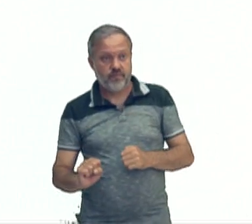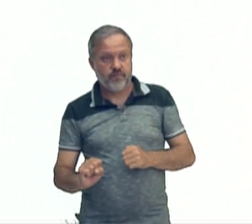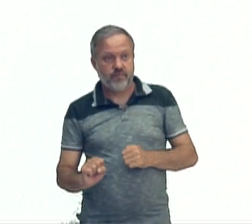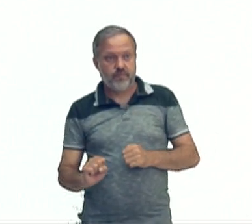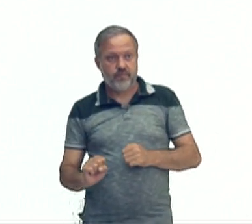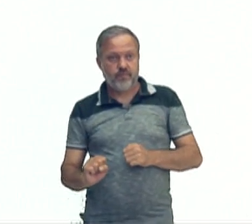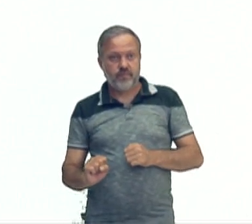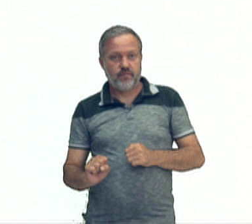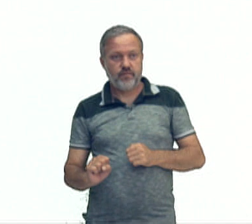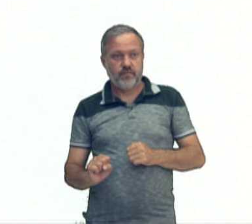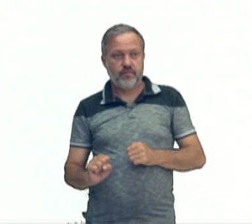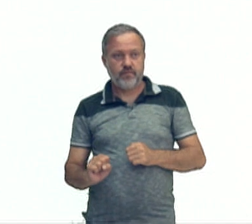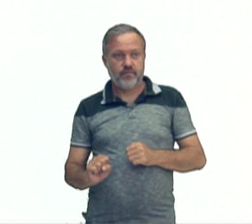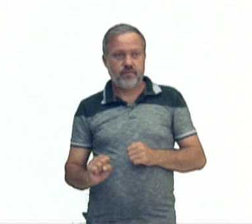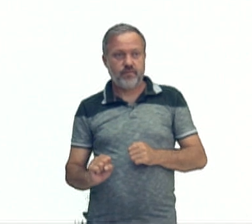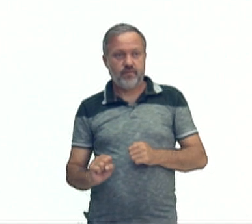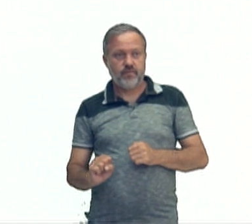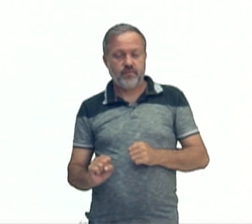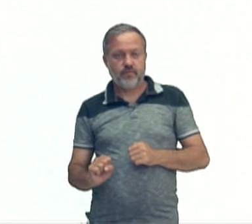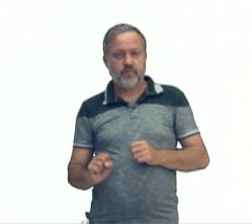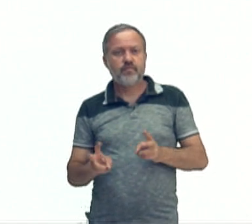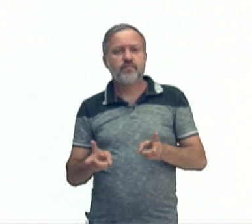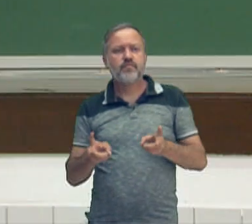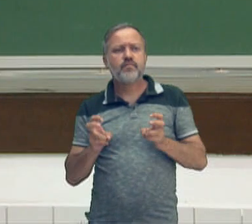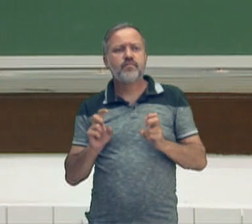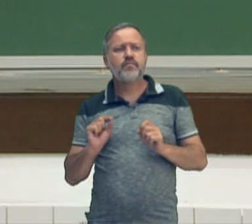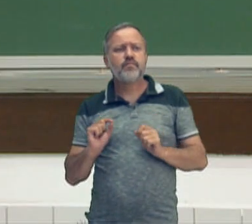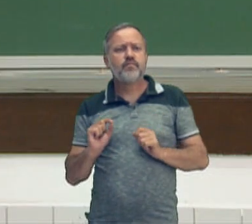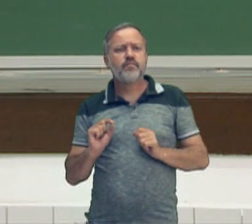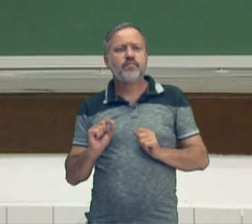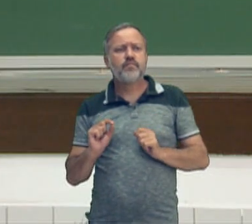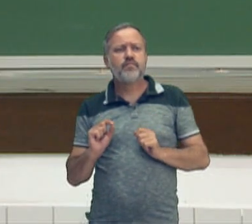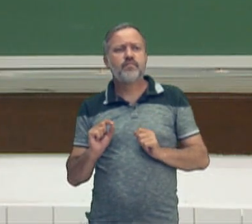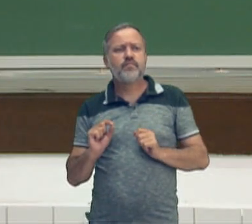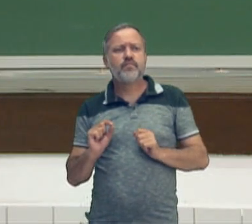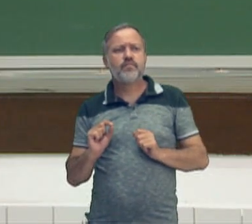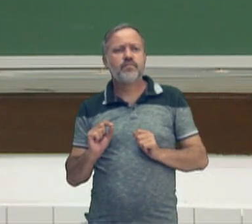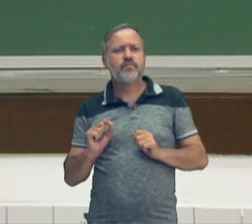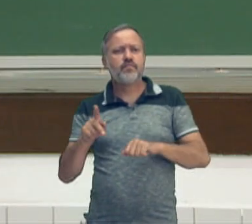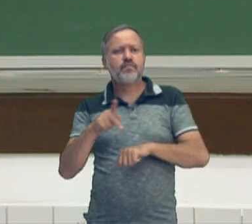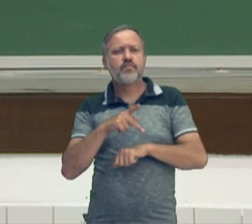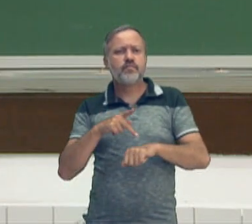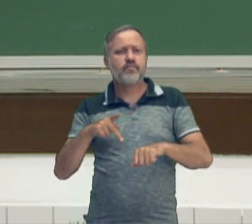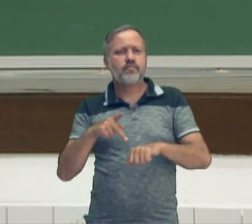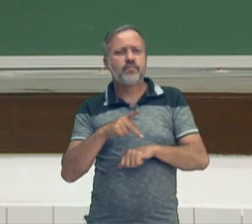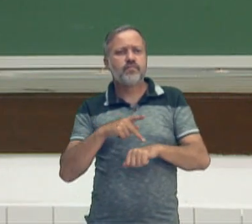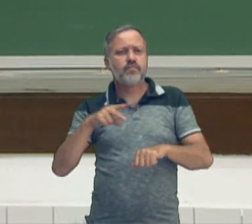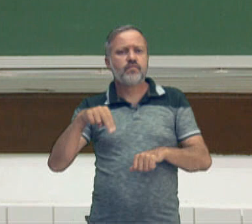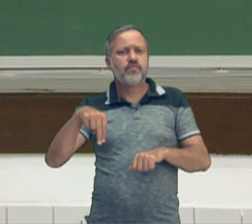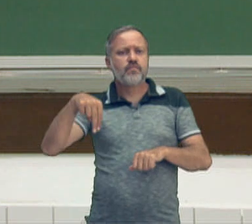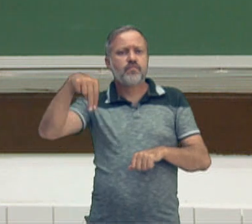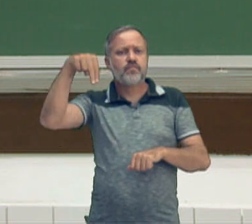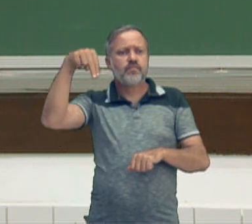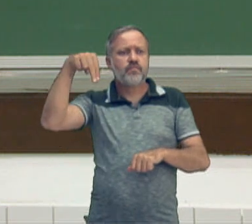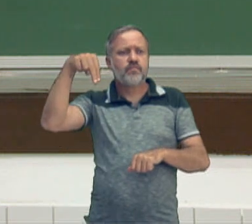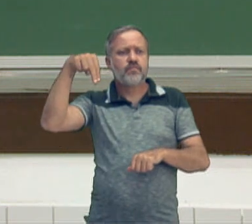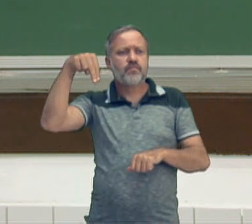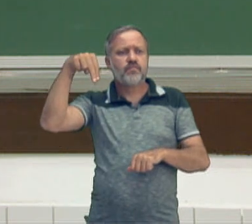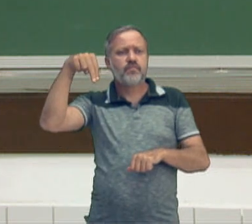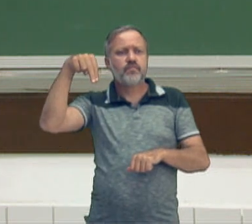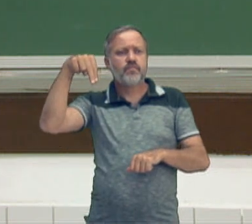aparecendo para você. Ok? Repare o seguinte, os países do norte, eles fazem